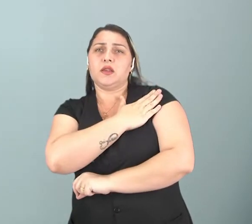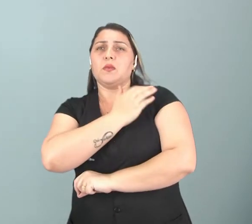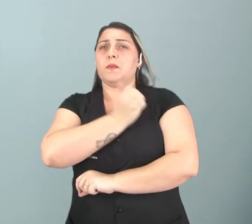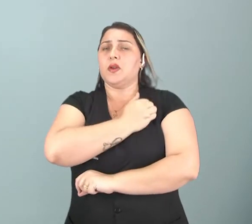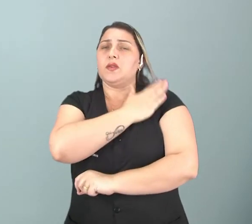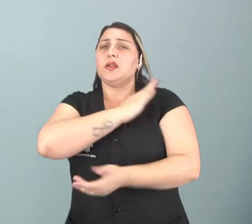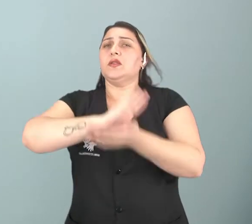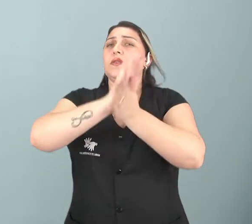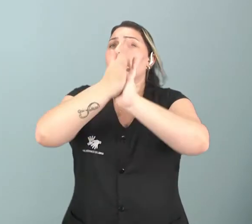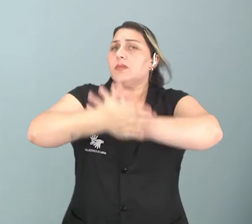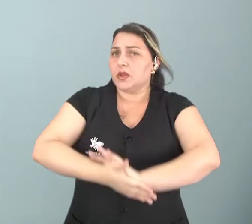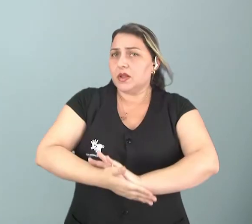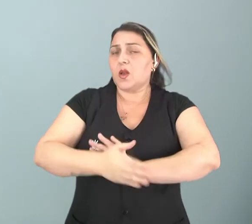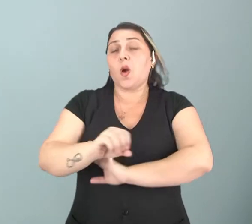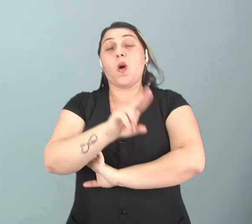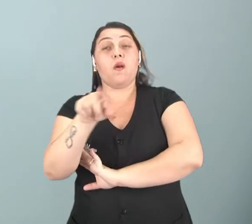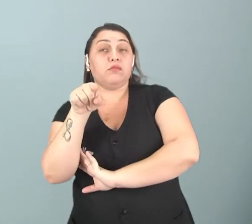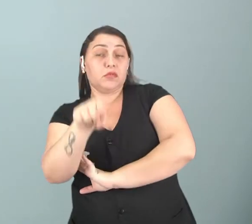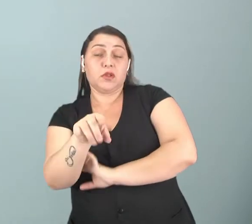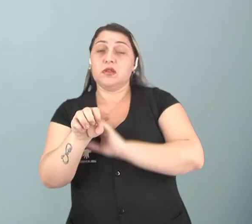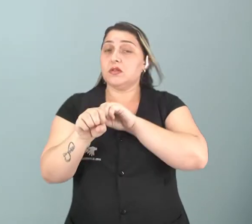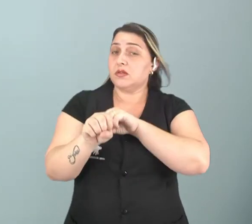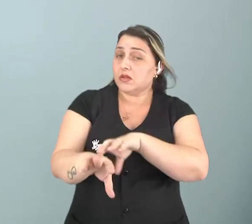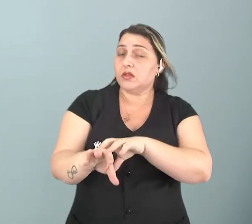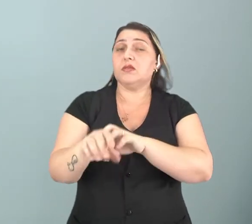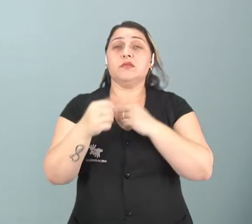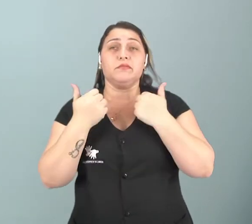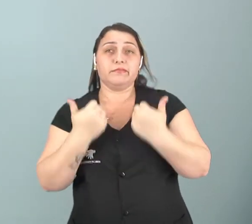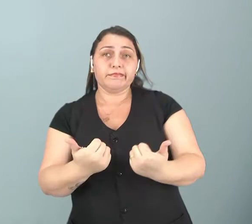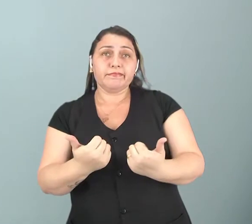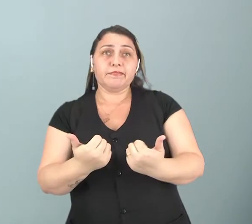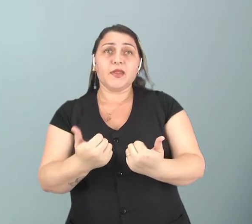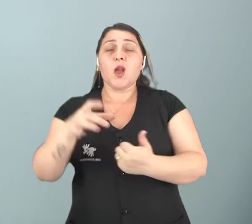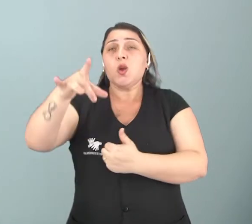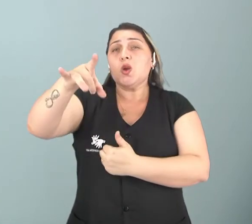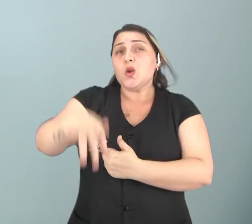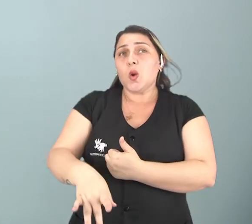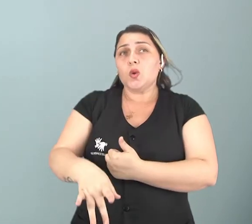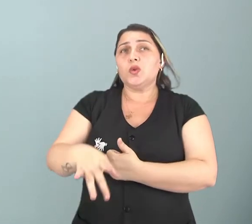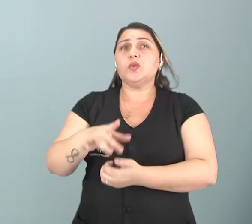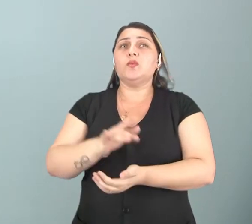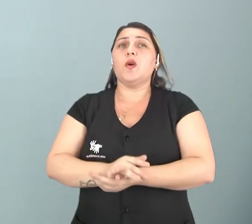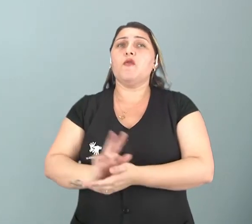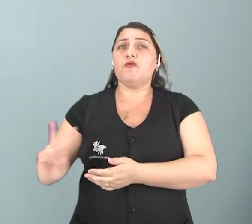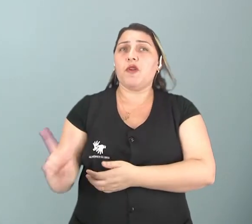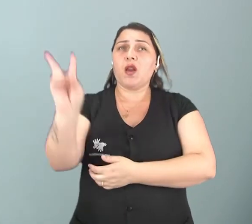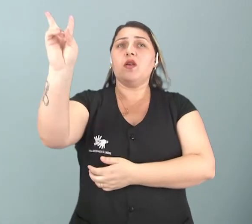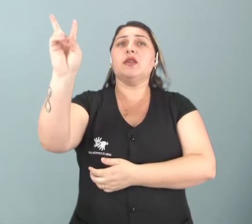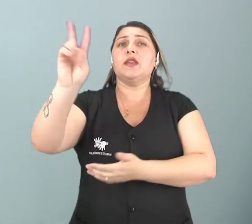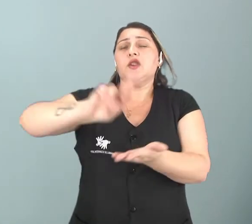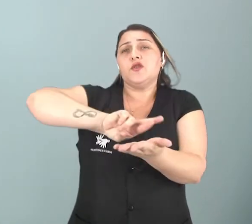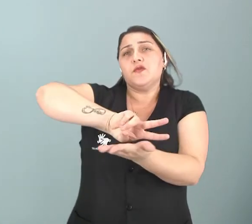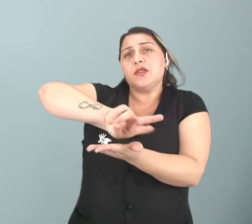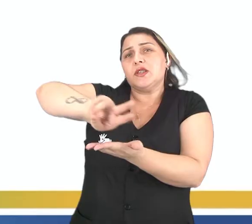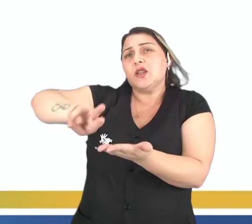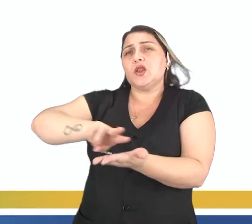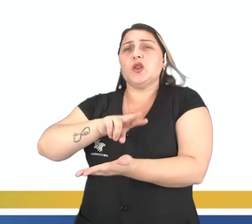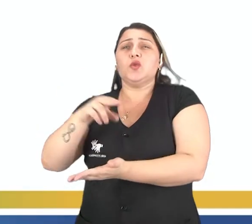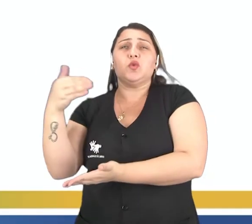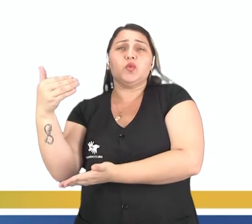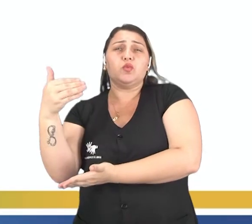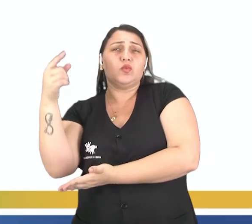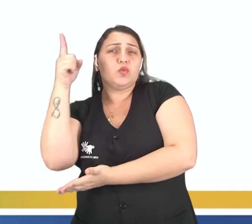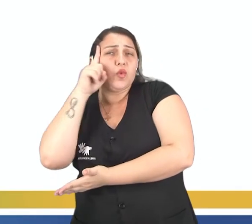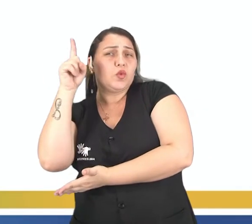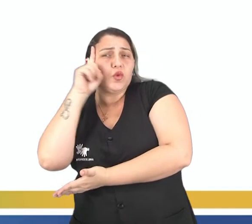preconceito e discriminação, ou você mesmo explique a ele o que é isso. E último ponto. Valorize a diversidade no dia a